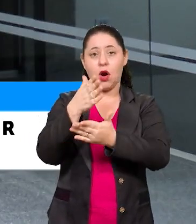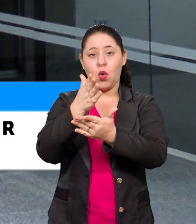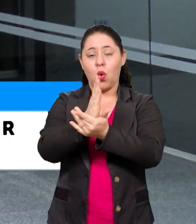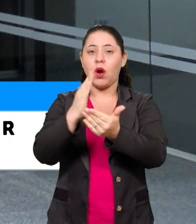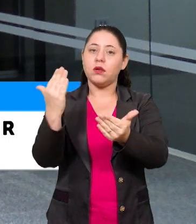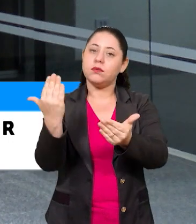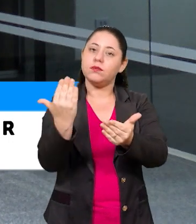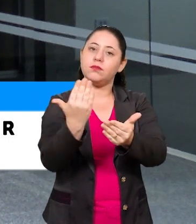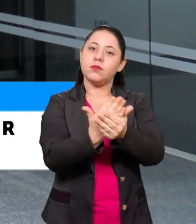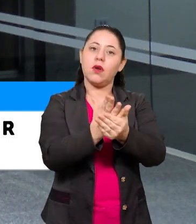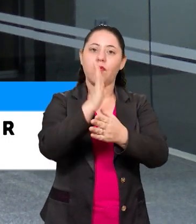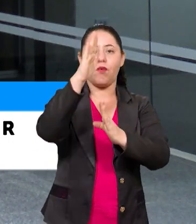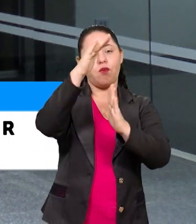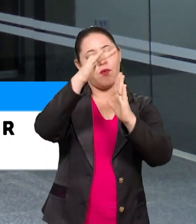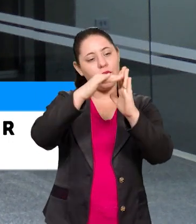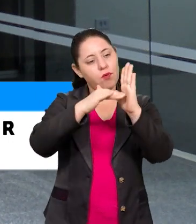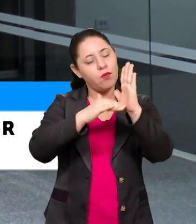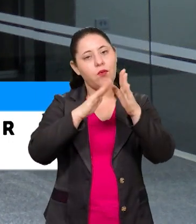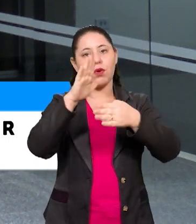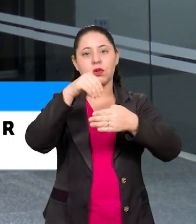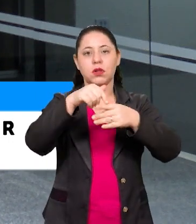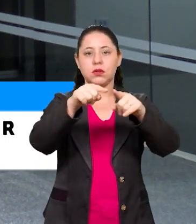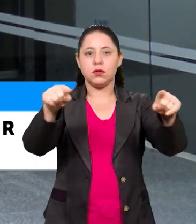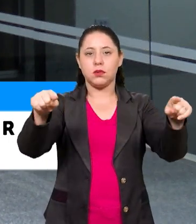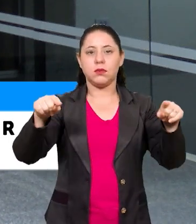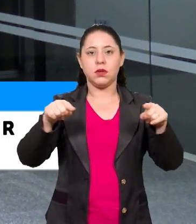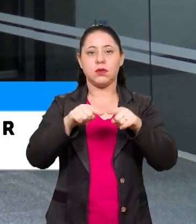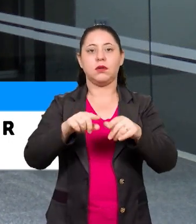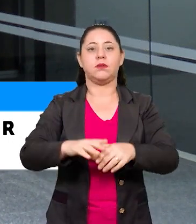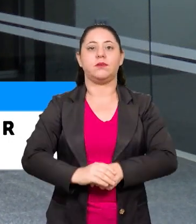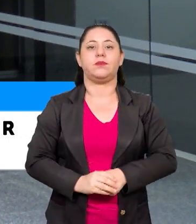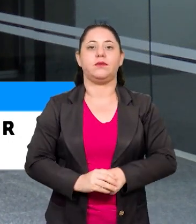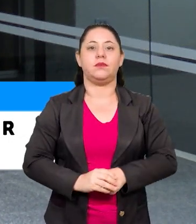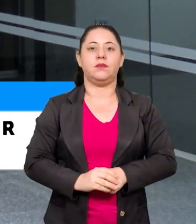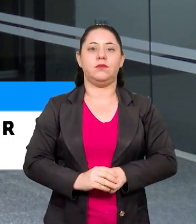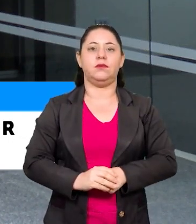receberam pareceres favoráveis agora seguem para tramitação em plenário.